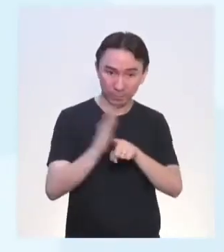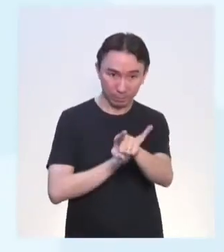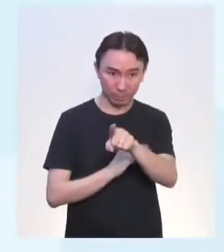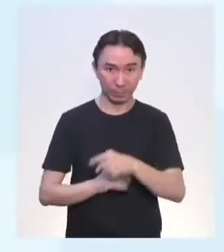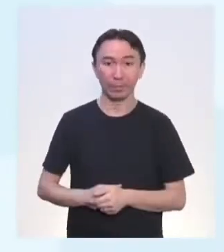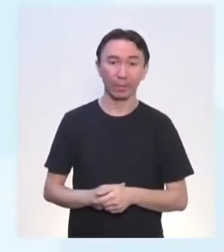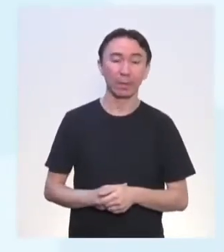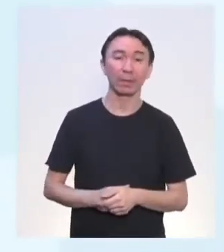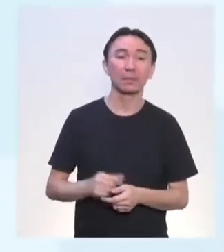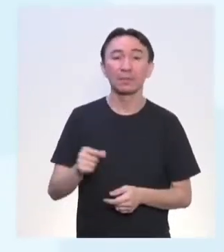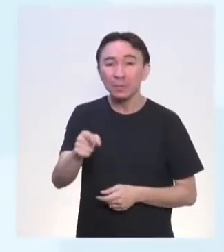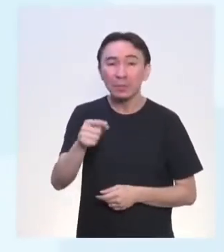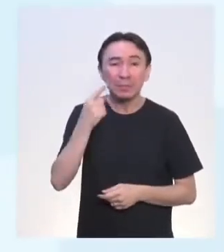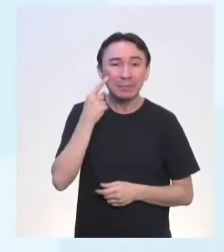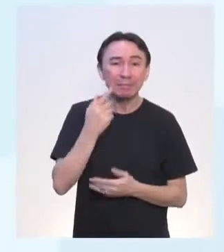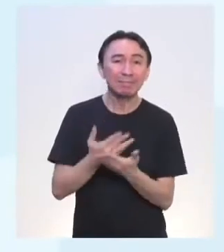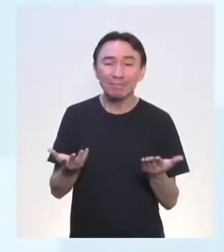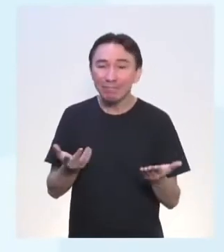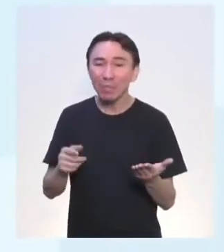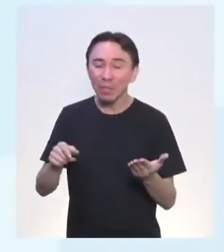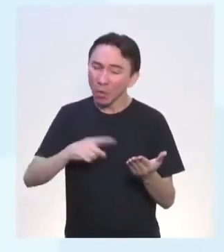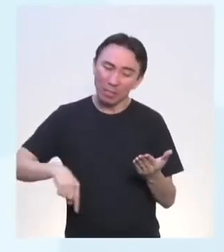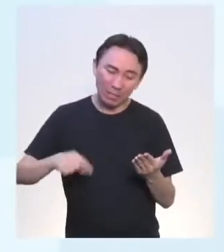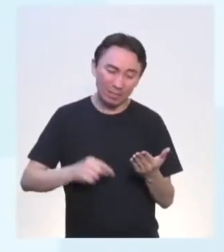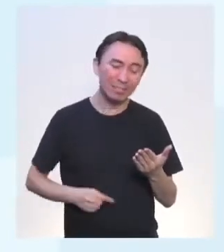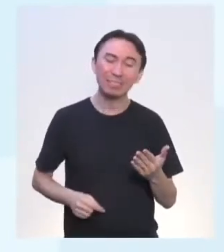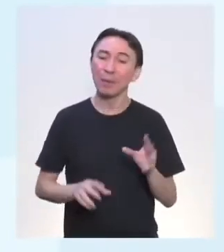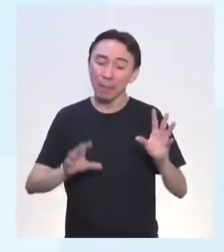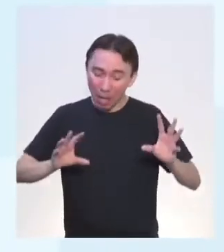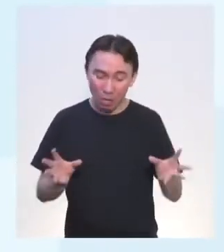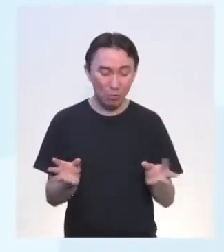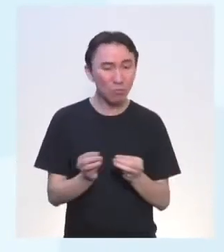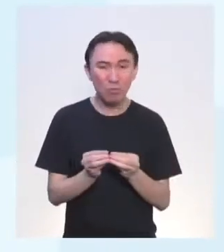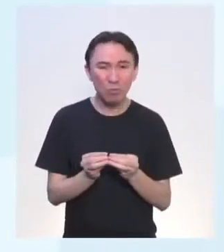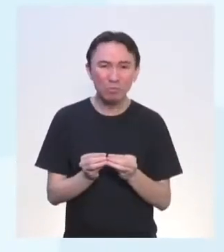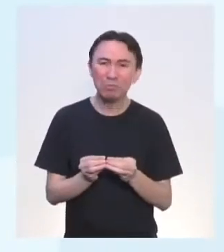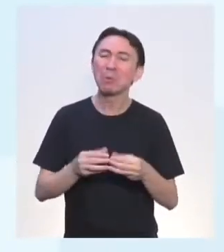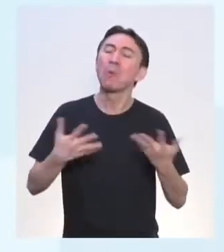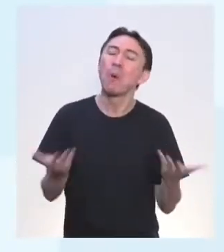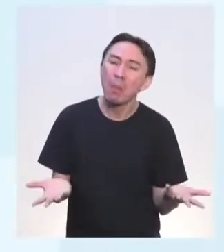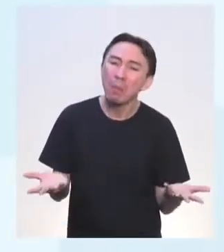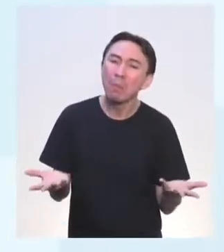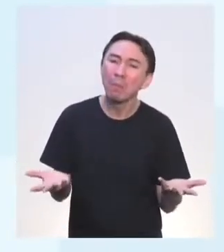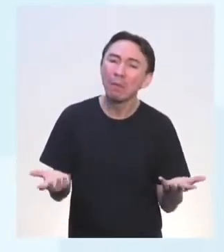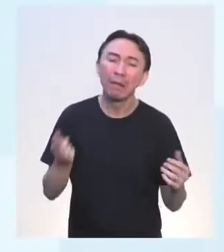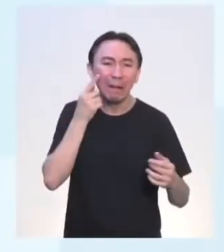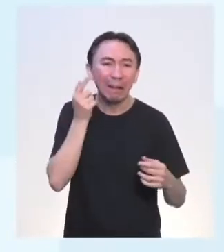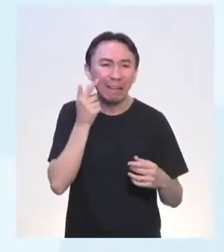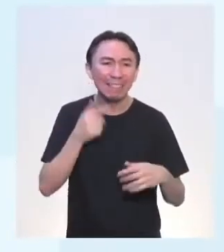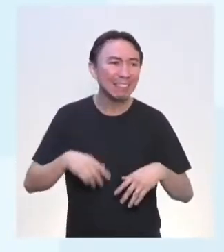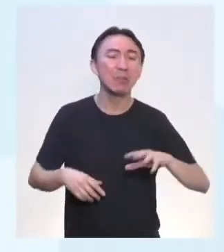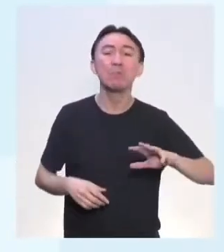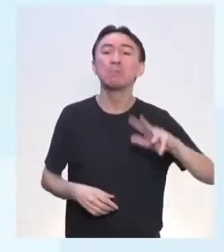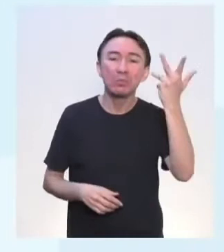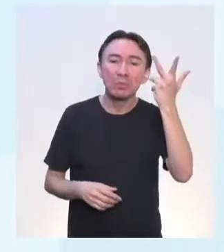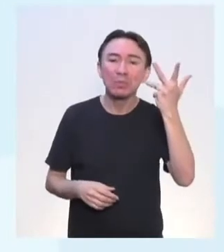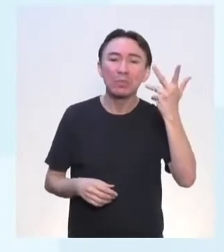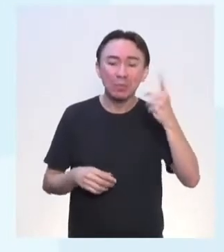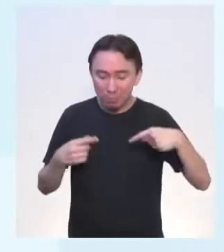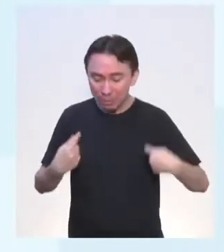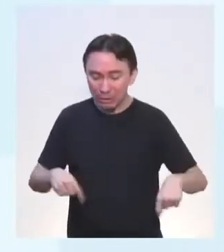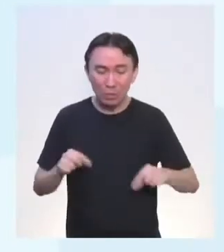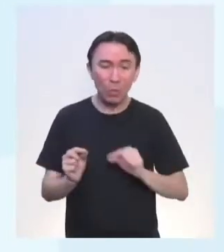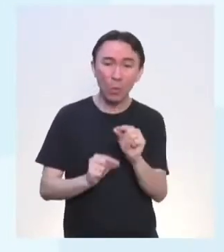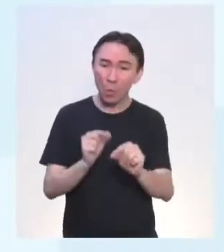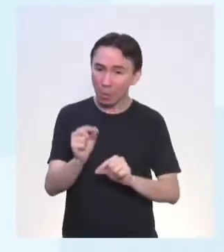comum fazermos os textos? Ou seja, em que situações comumente fazemos resumos, né? Quais são as situações que normalmente se pede? Como a gente está trabalhando